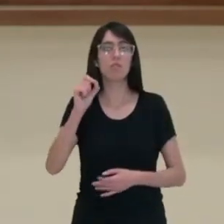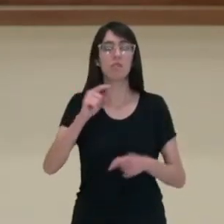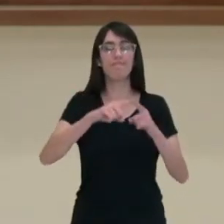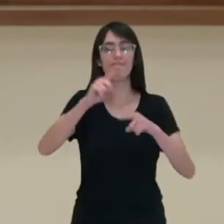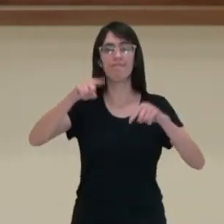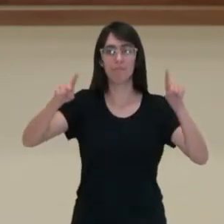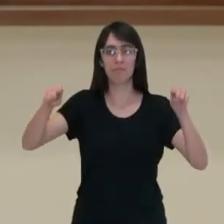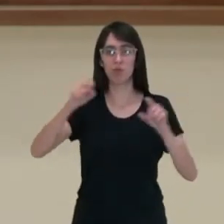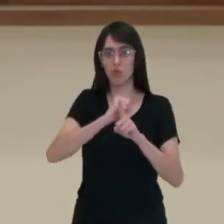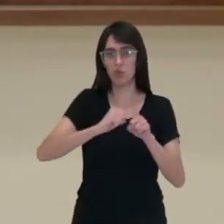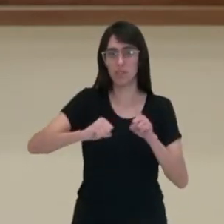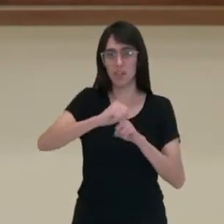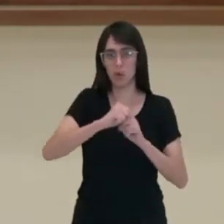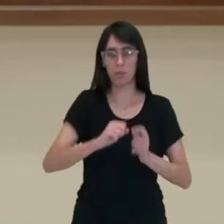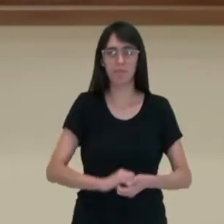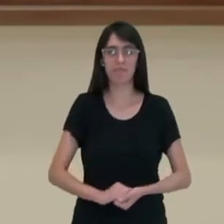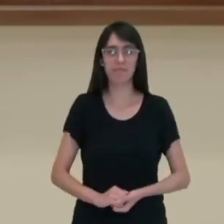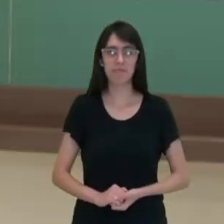desigualdades sociais.